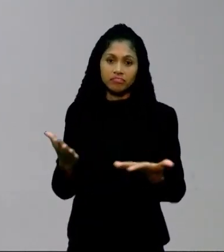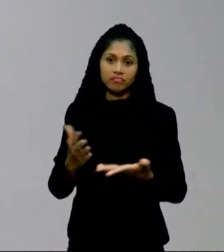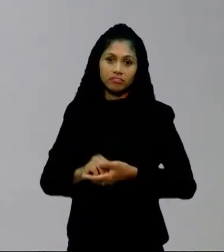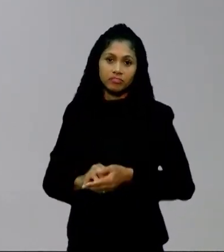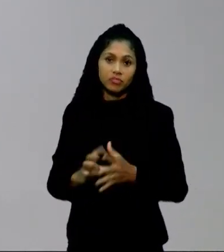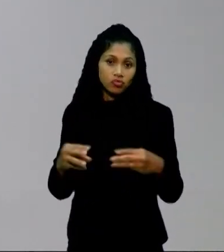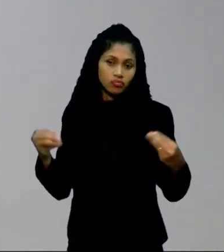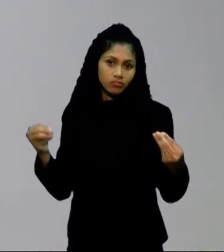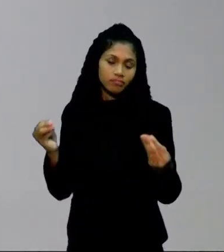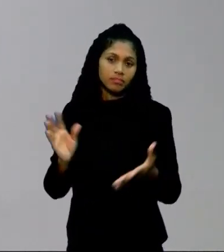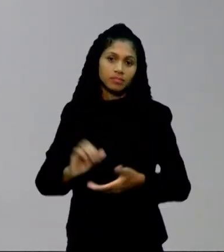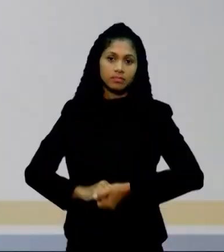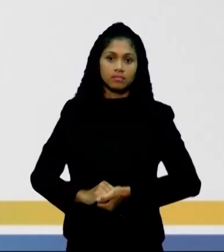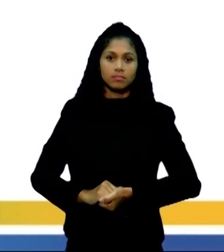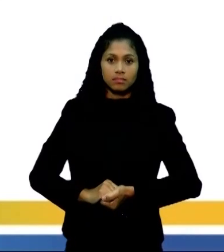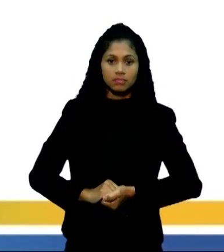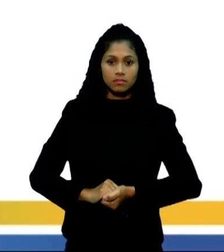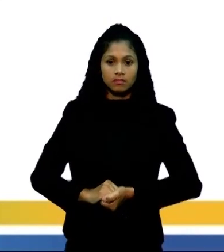científico.